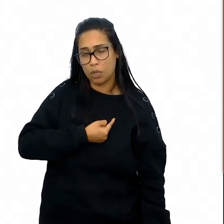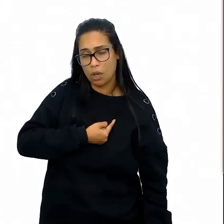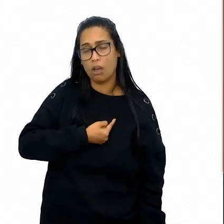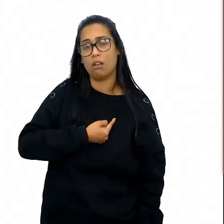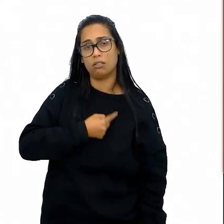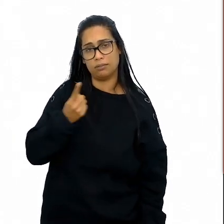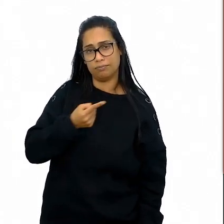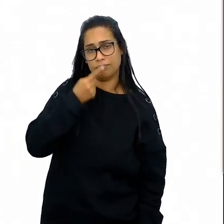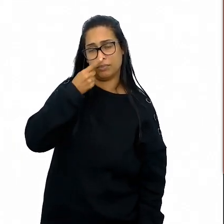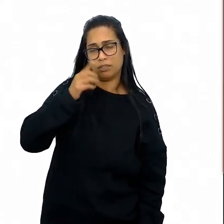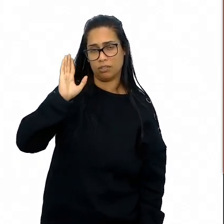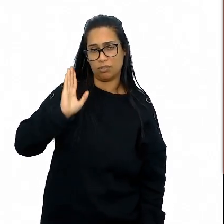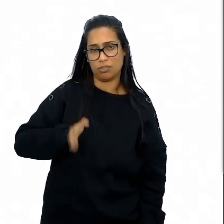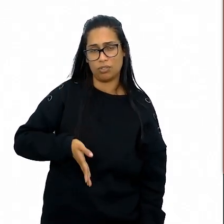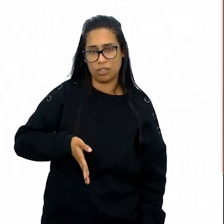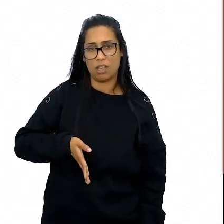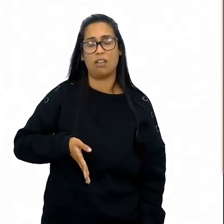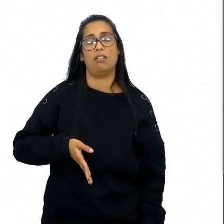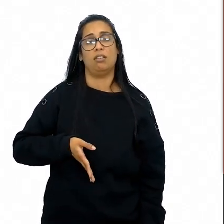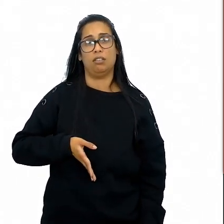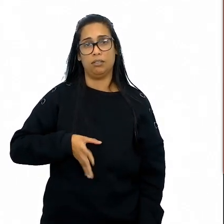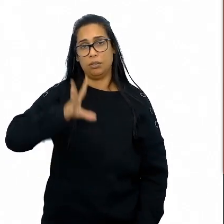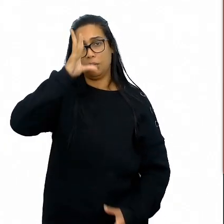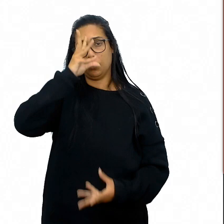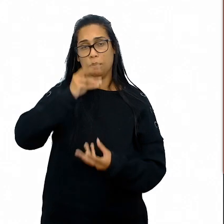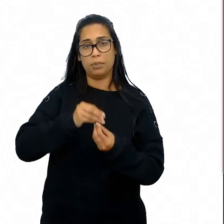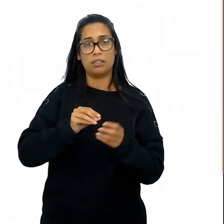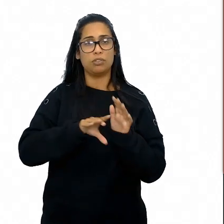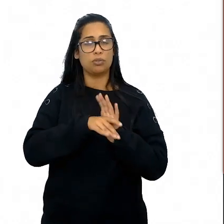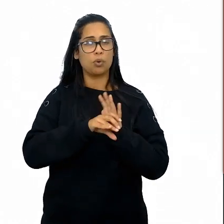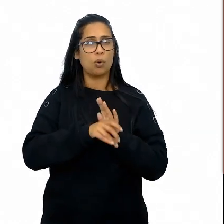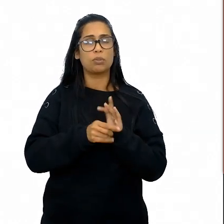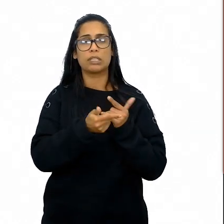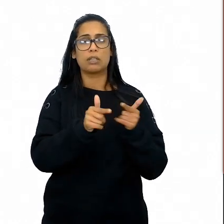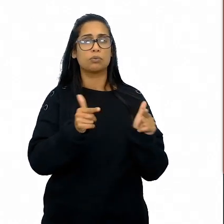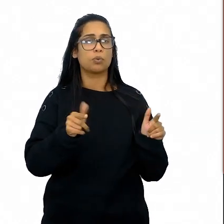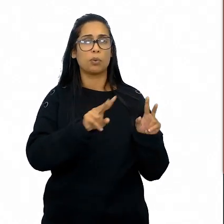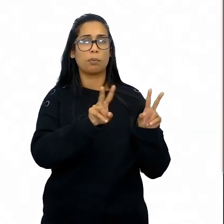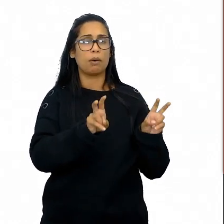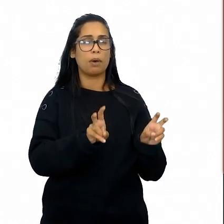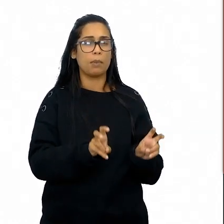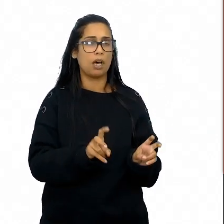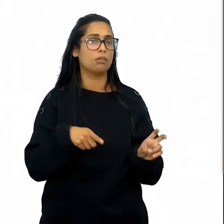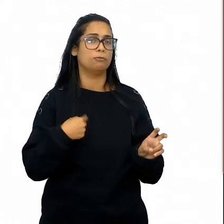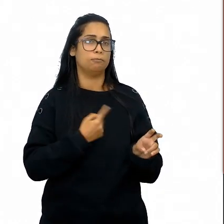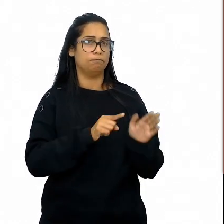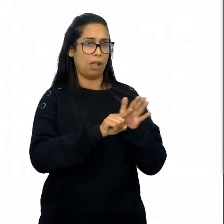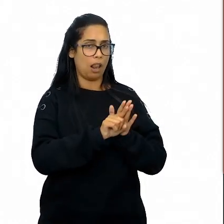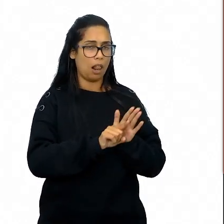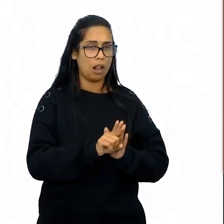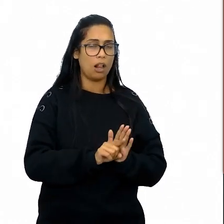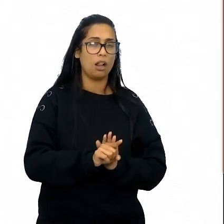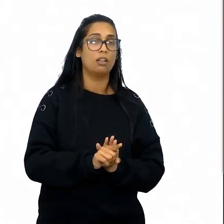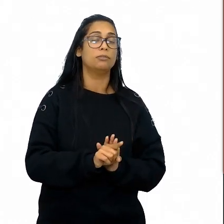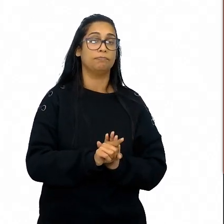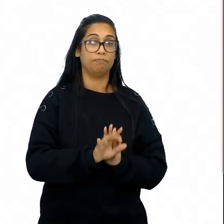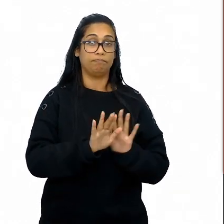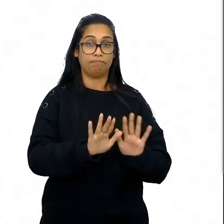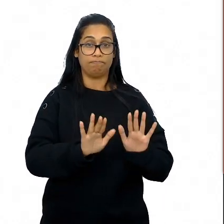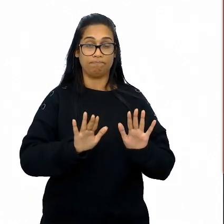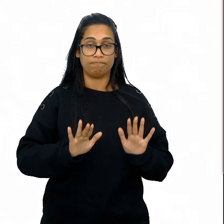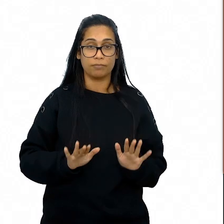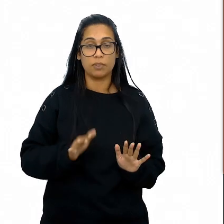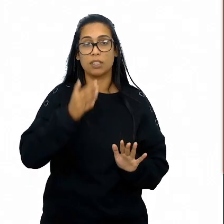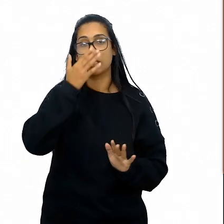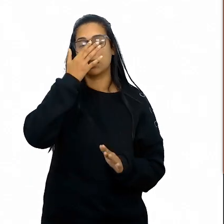já outras outra outros entendimentos sobre esses processos mais que a gente ainda se entendeu E a